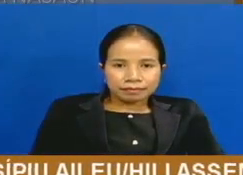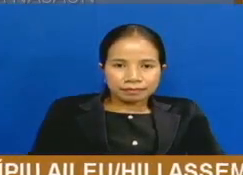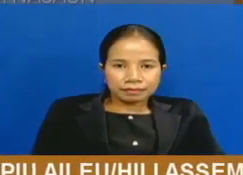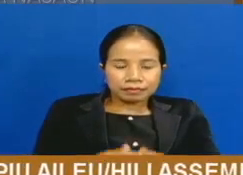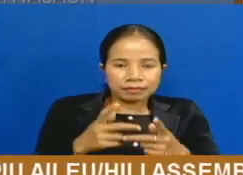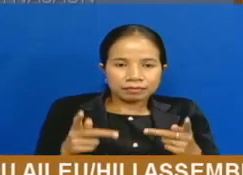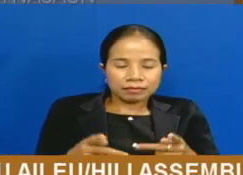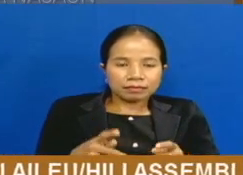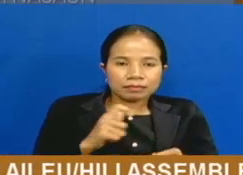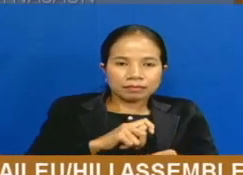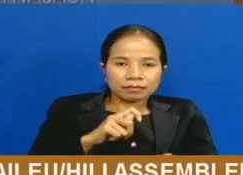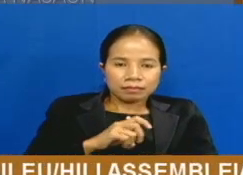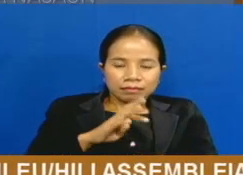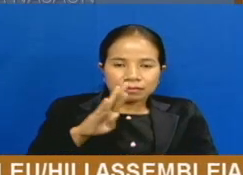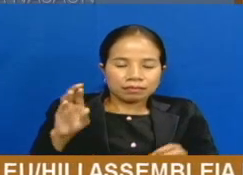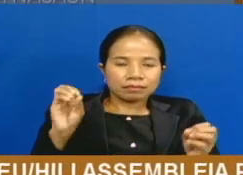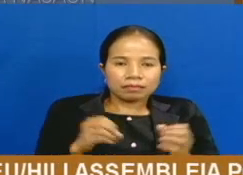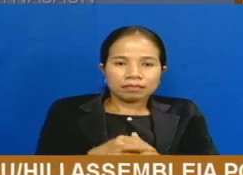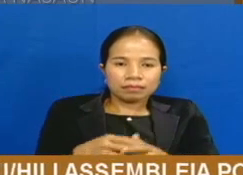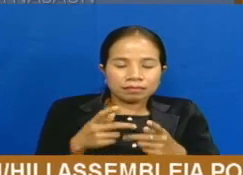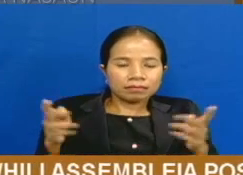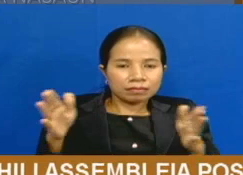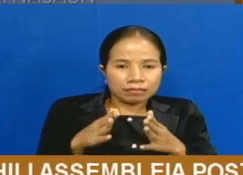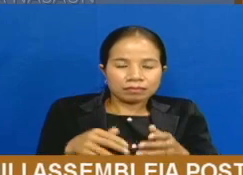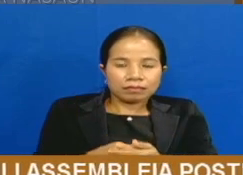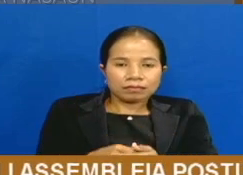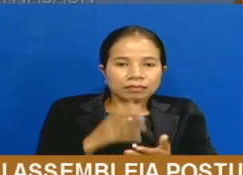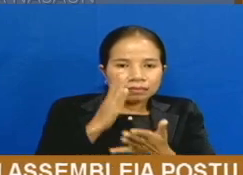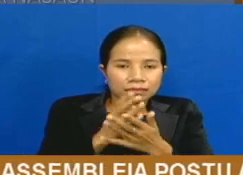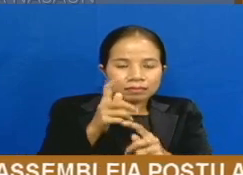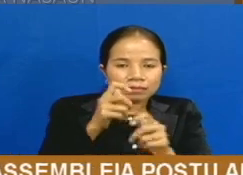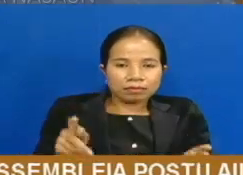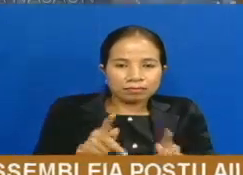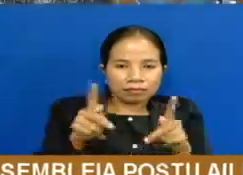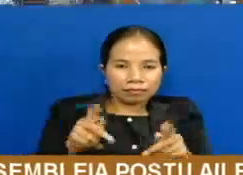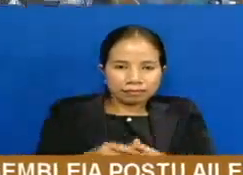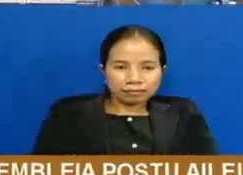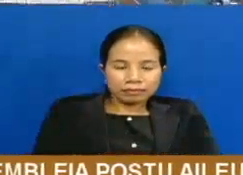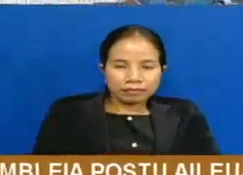Ma lo si resta su terminal becora la sufficienti a tu accumula trasporti pubblico.